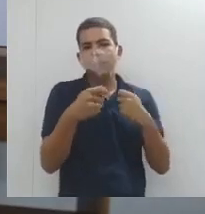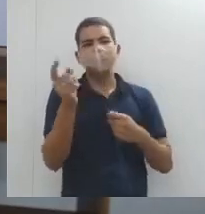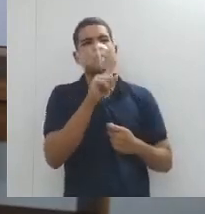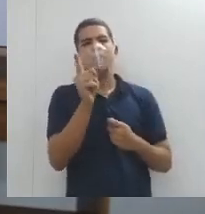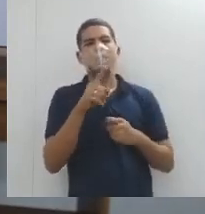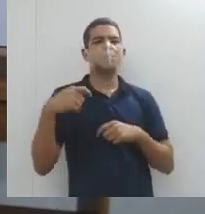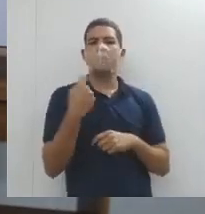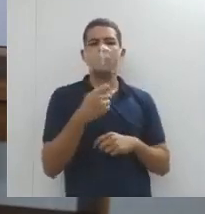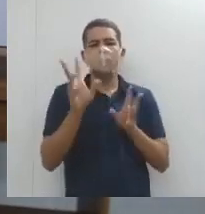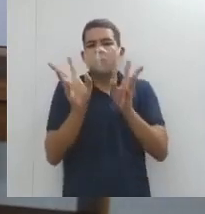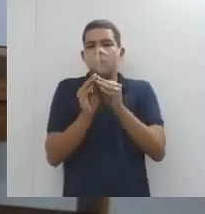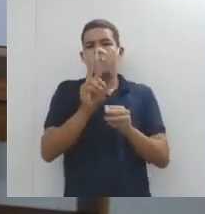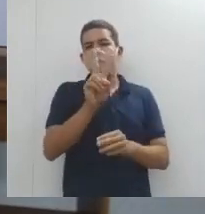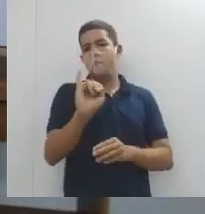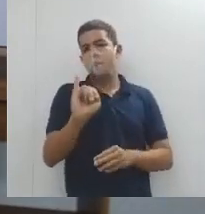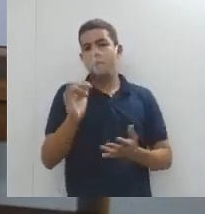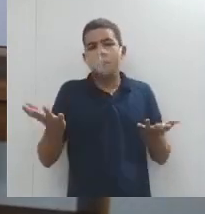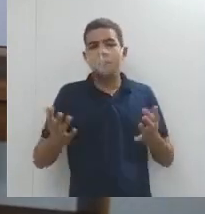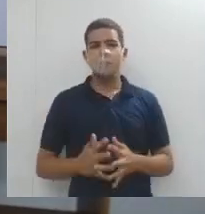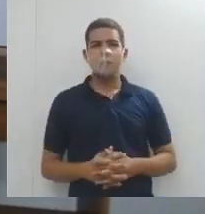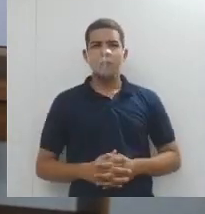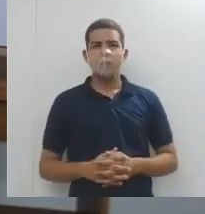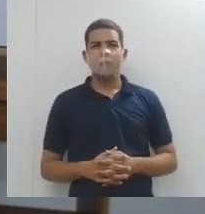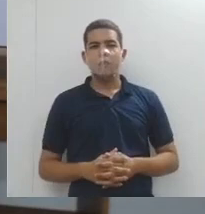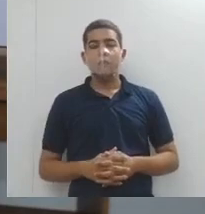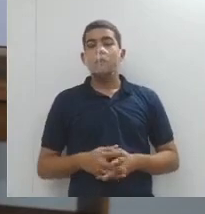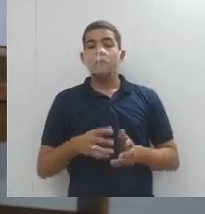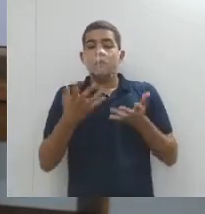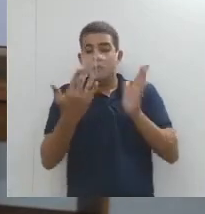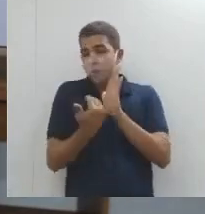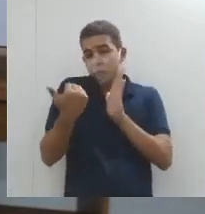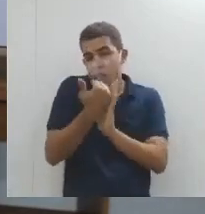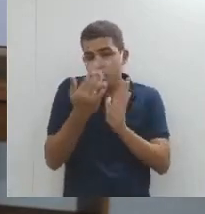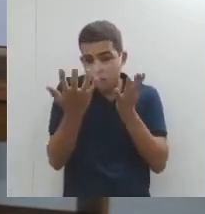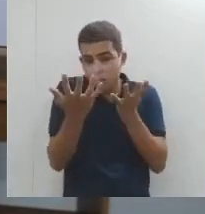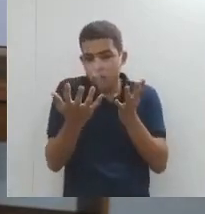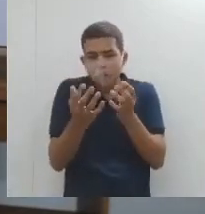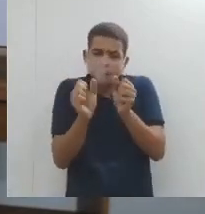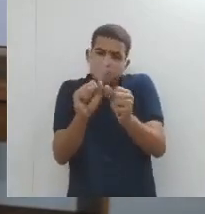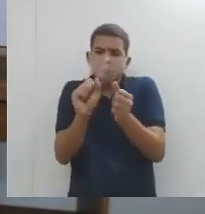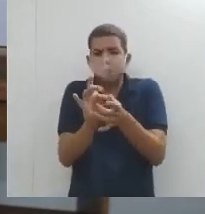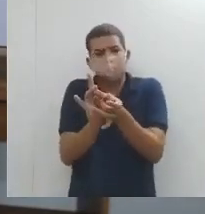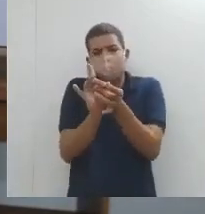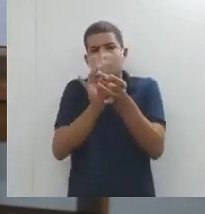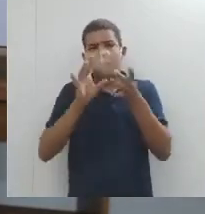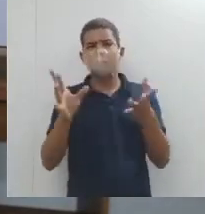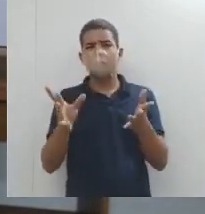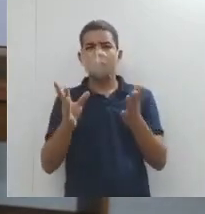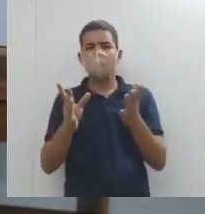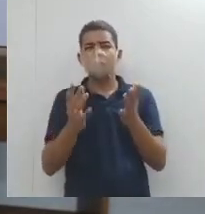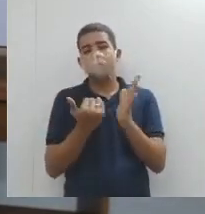precisa dizer mais nada, tá? Se você disser, é apenas para circunstancializar, para apresentar